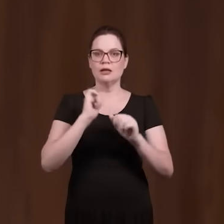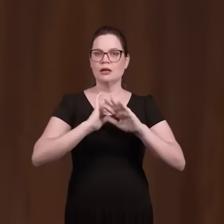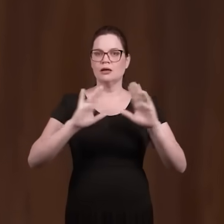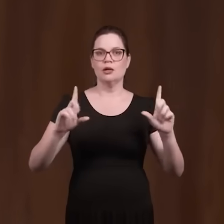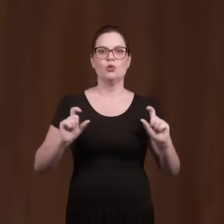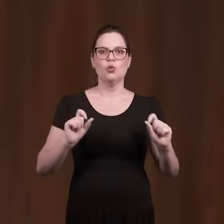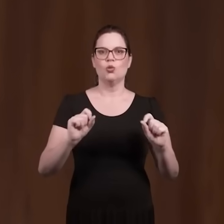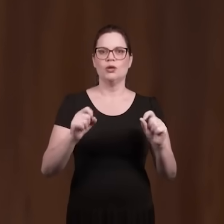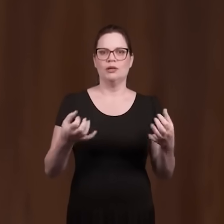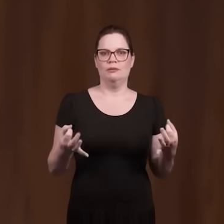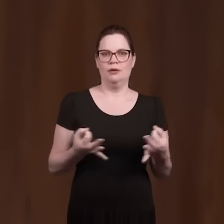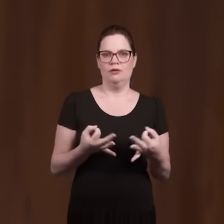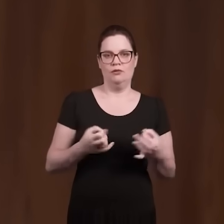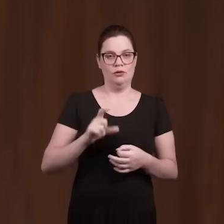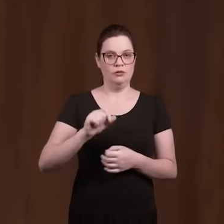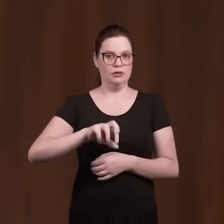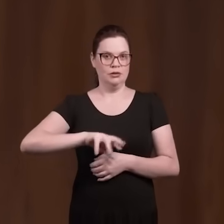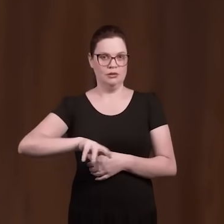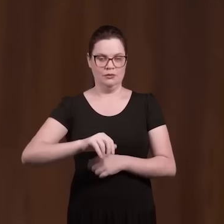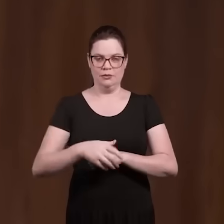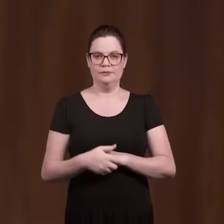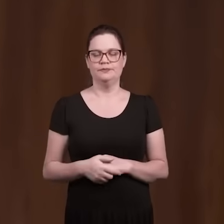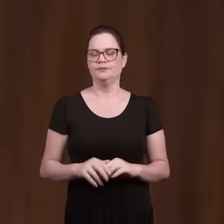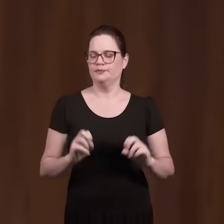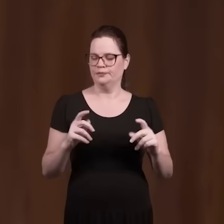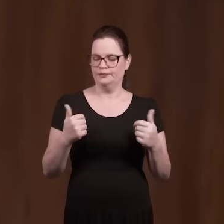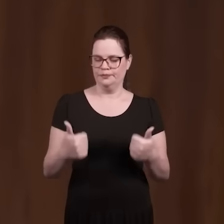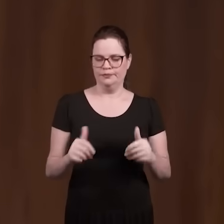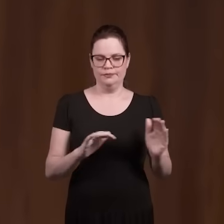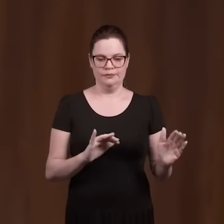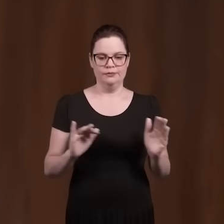saber o que é perfeito é que é do Espírito Santo. Muito bem.